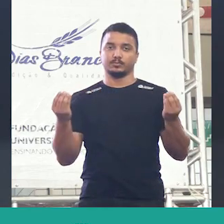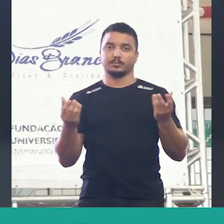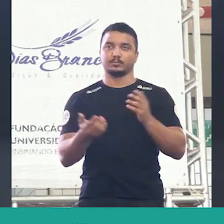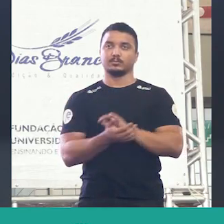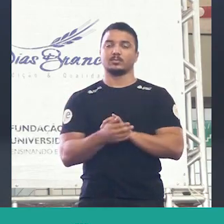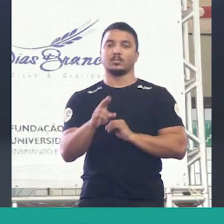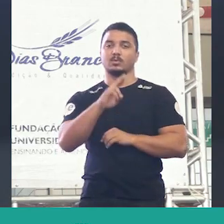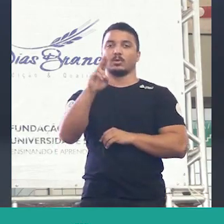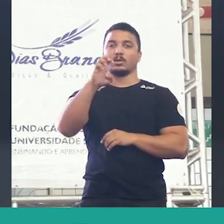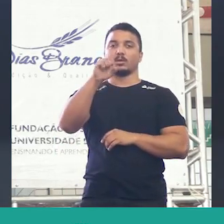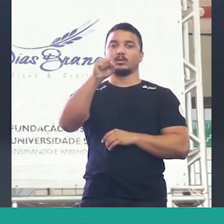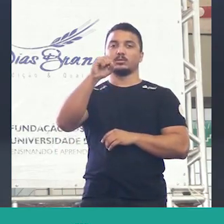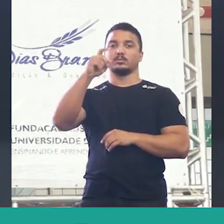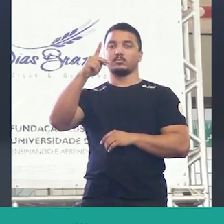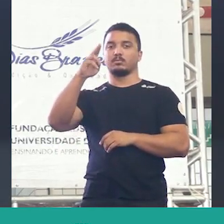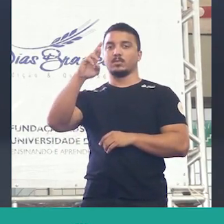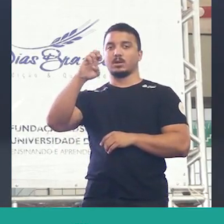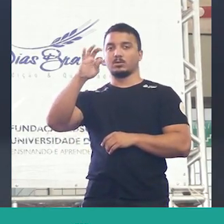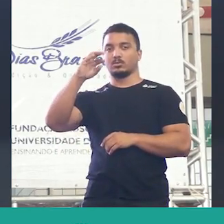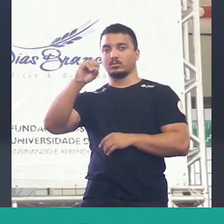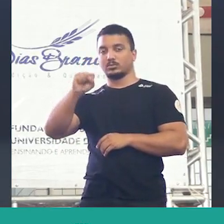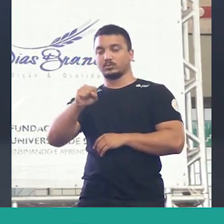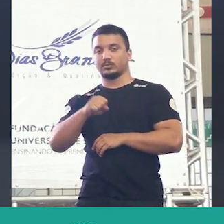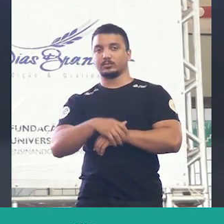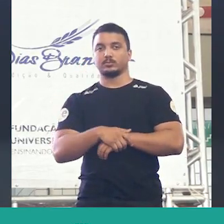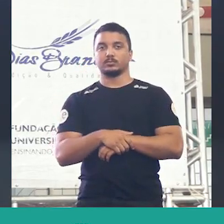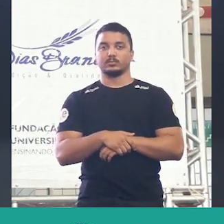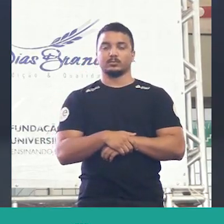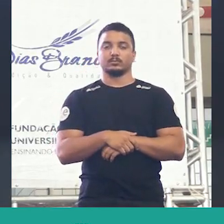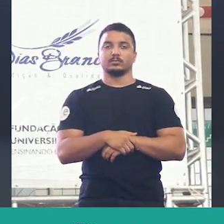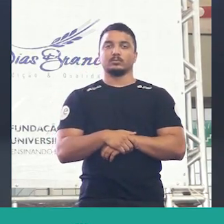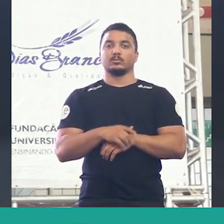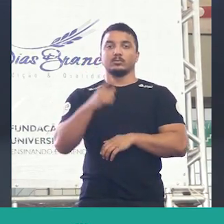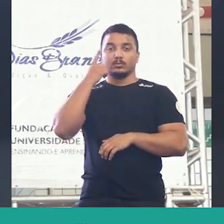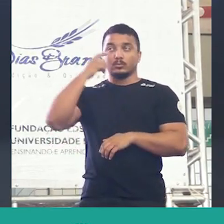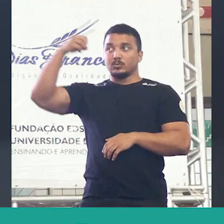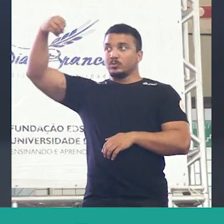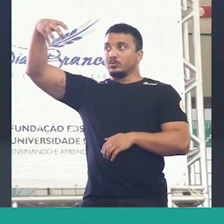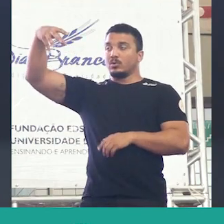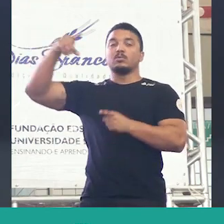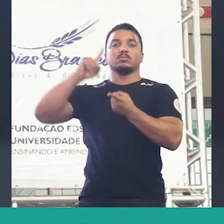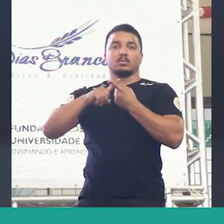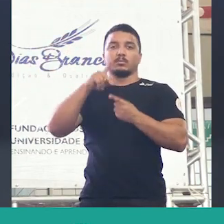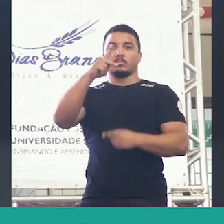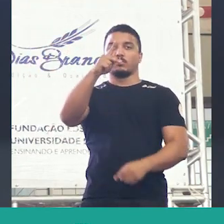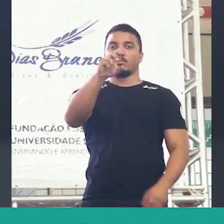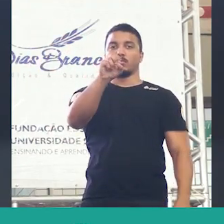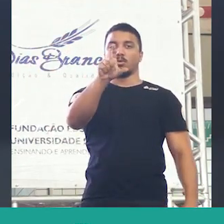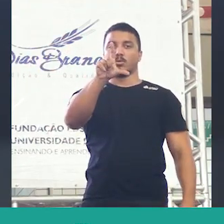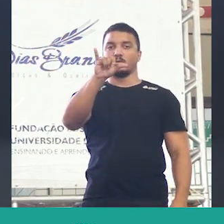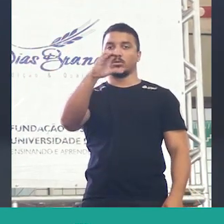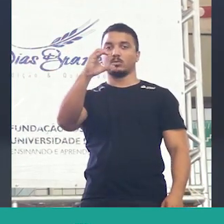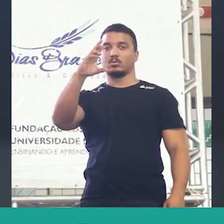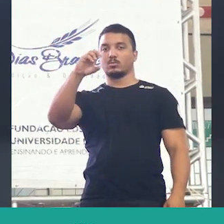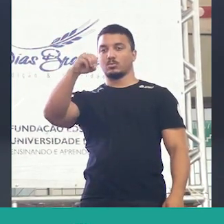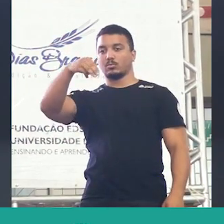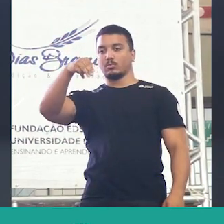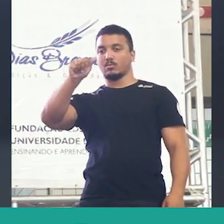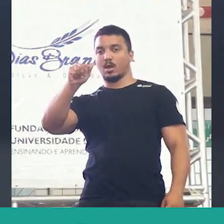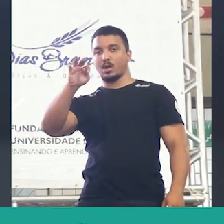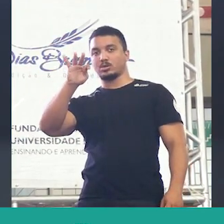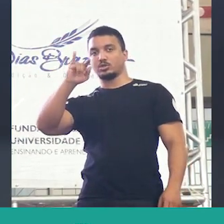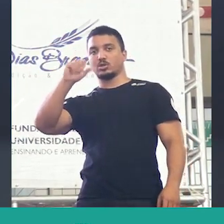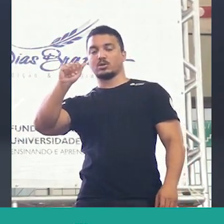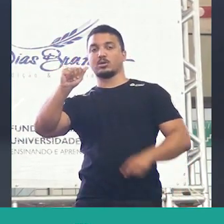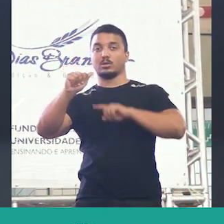espectrons. Ok, vamos lá. A luz do sol, por exemplo, ela é policromática. Por que a luz do sol é policromática?